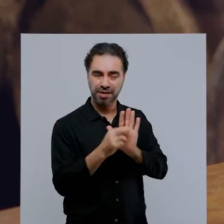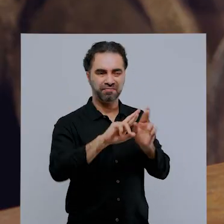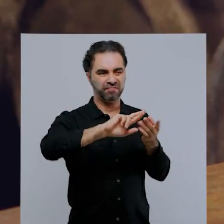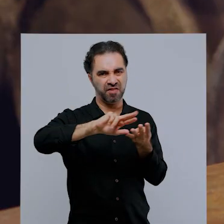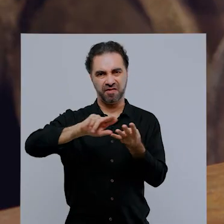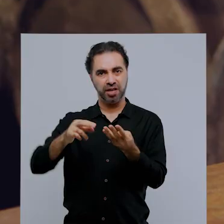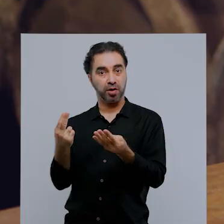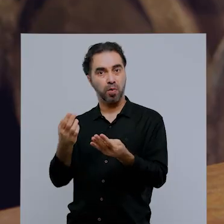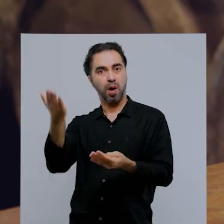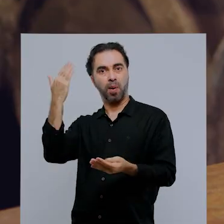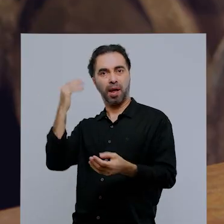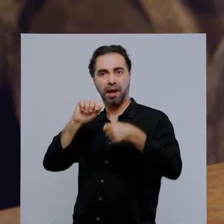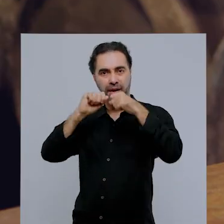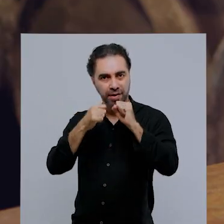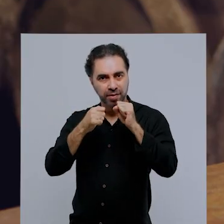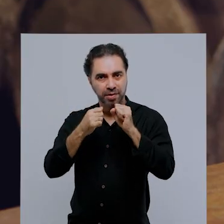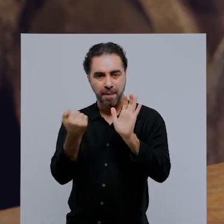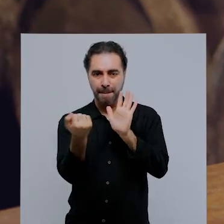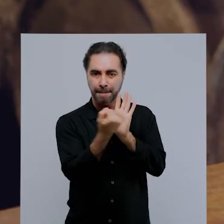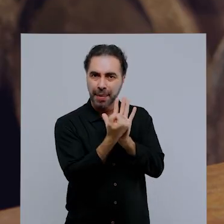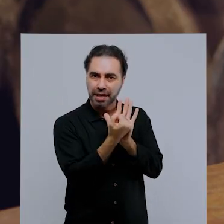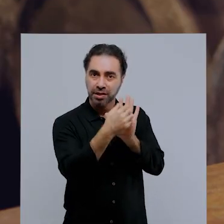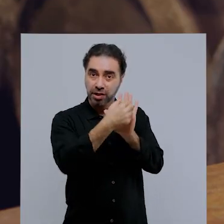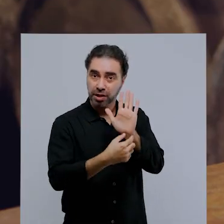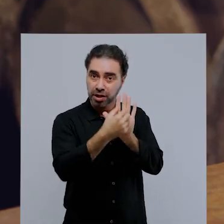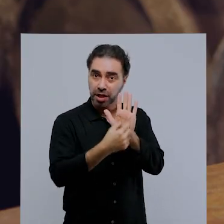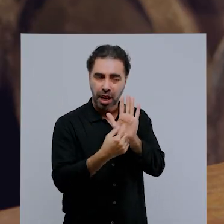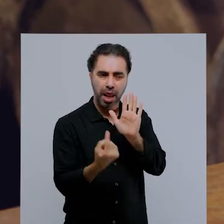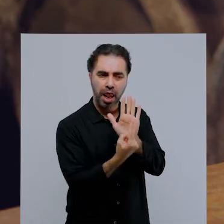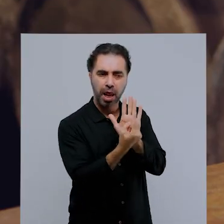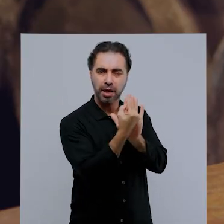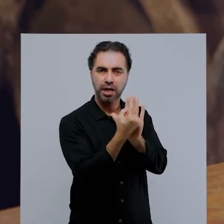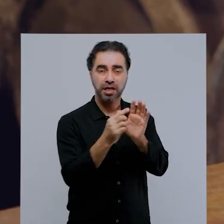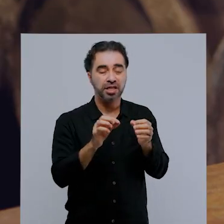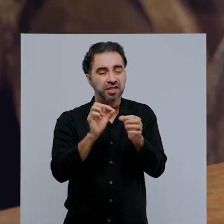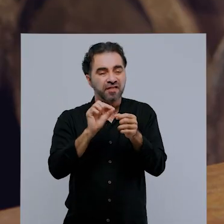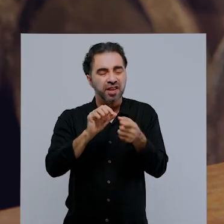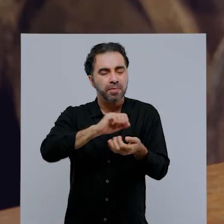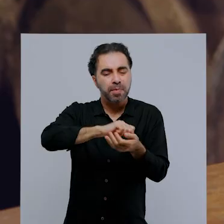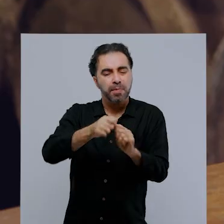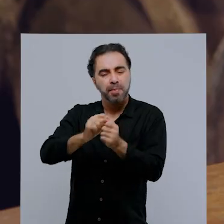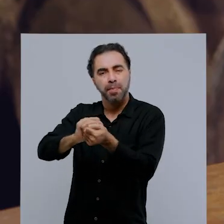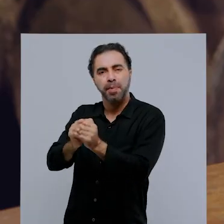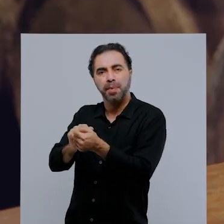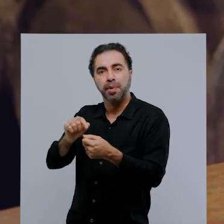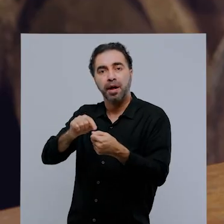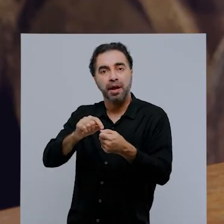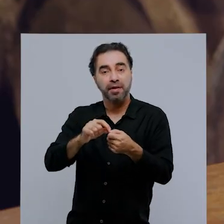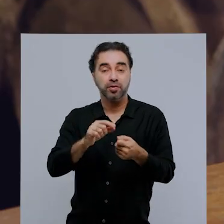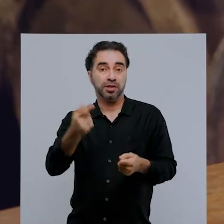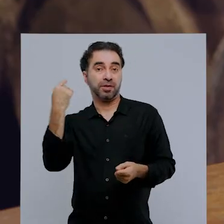Engenho Central, que foi feito um blend exclusivo e que a gente acabou elaborando esse blend em função da cachaça